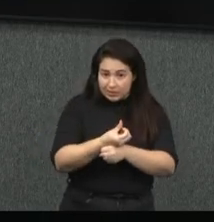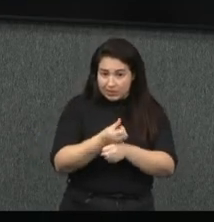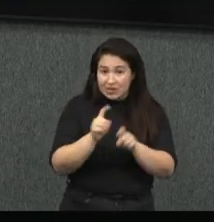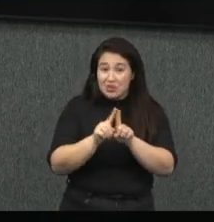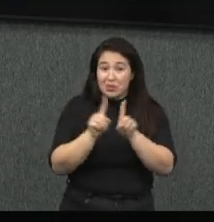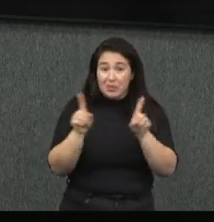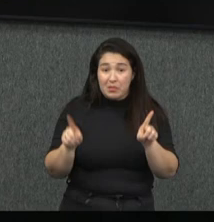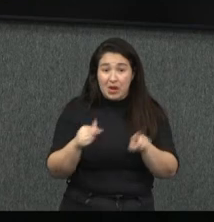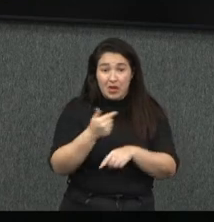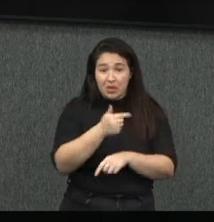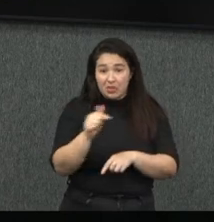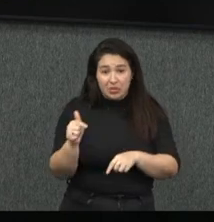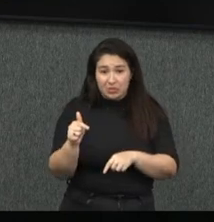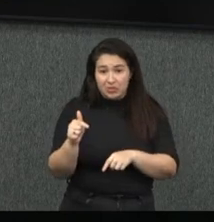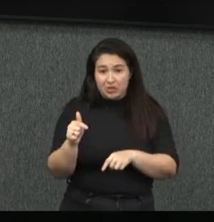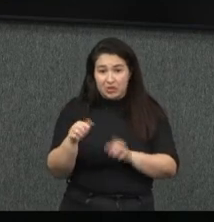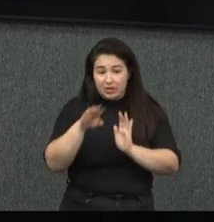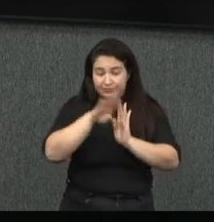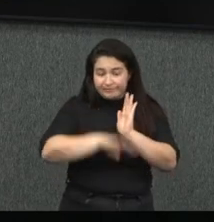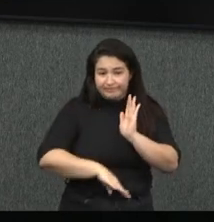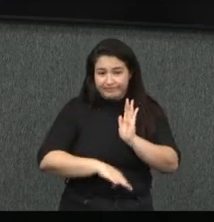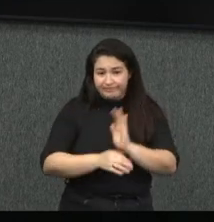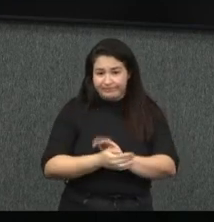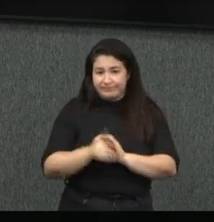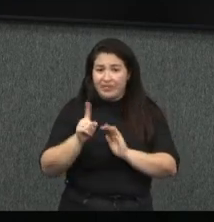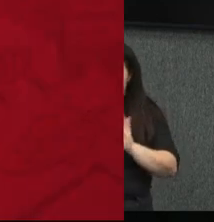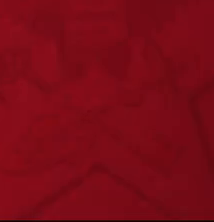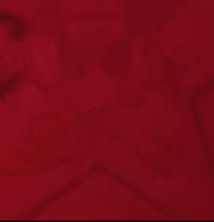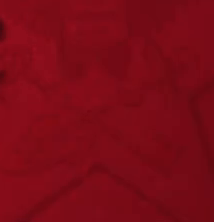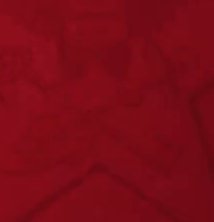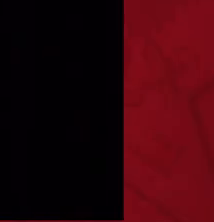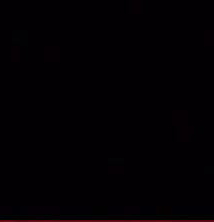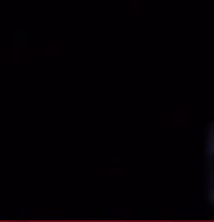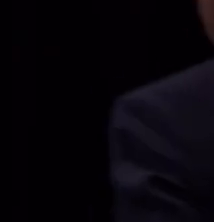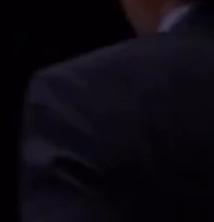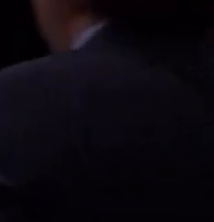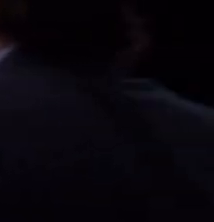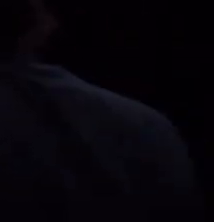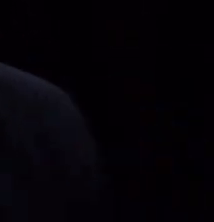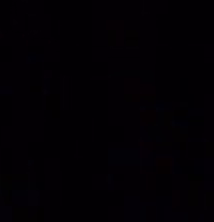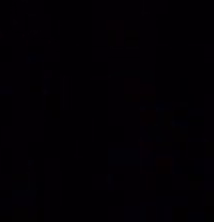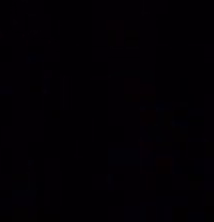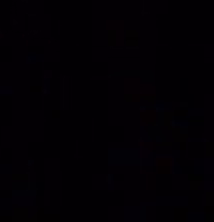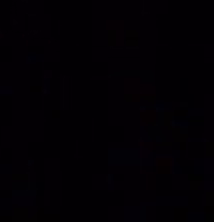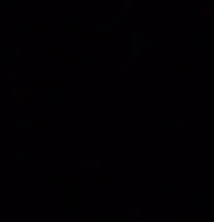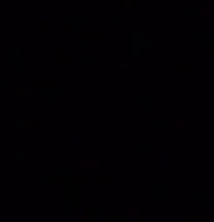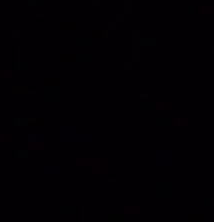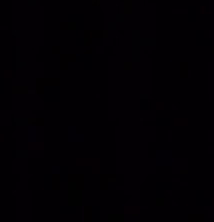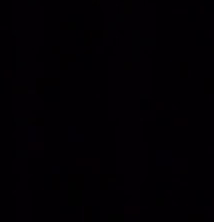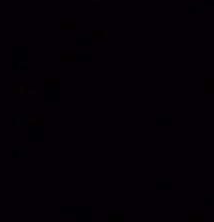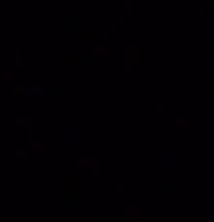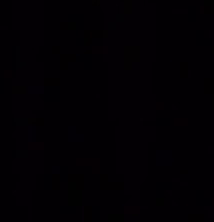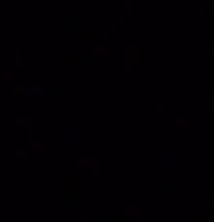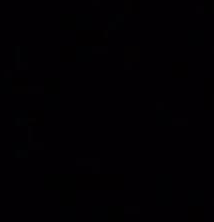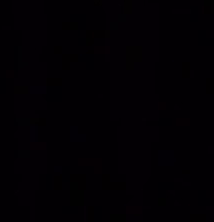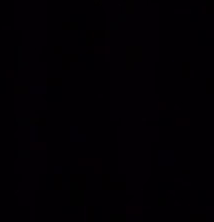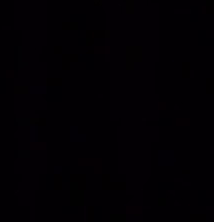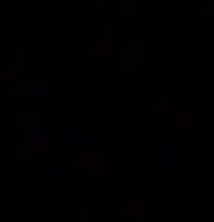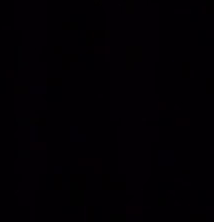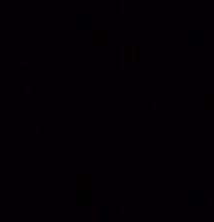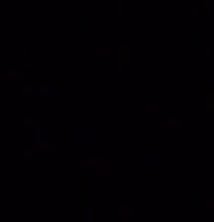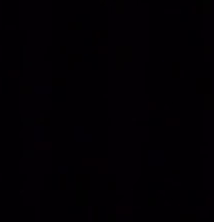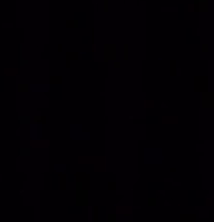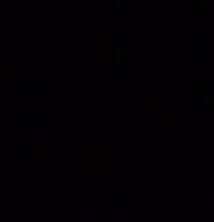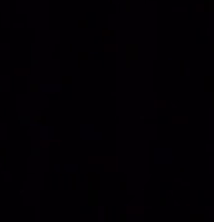um dia ou um mês. Isso é lei que pode ser mudada. O Hospital São José, através da diretora Isolene